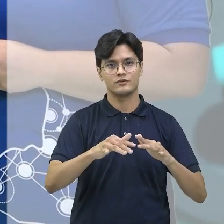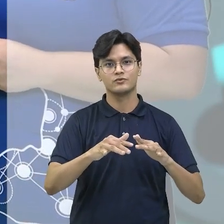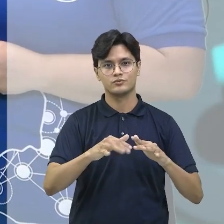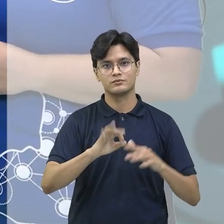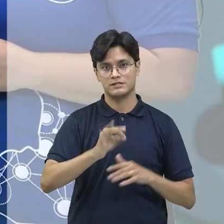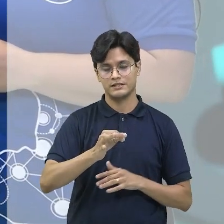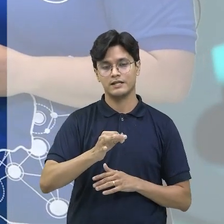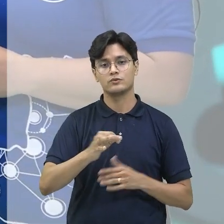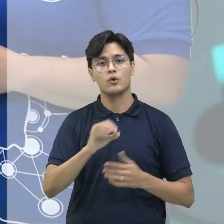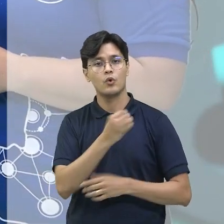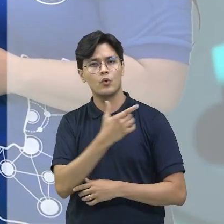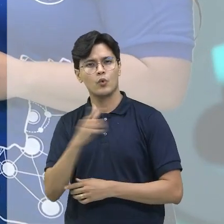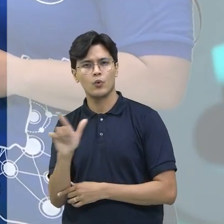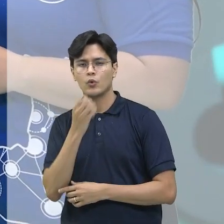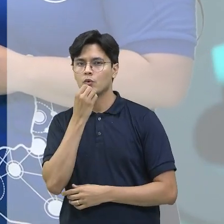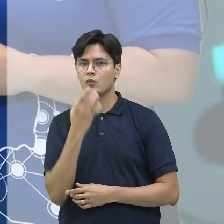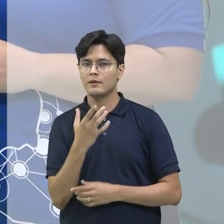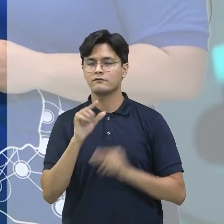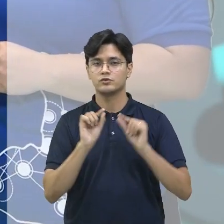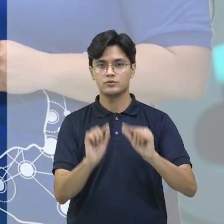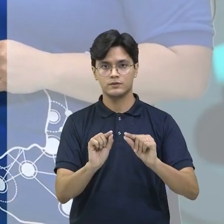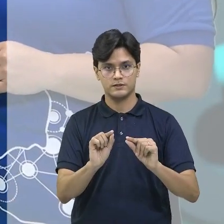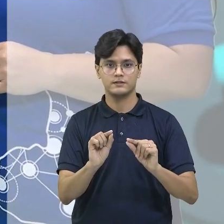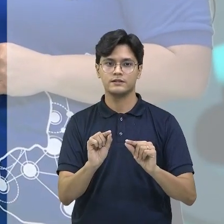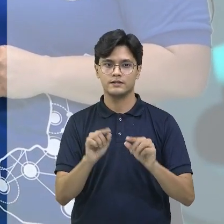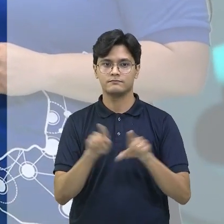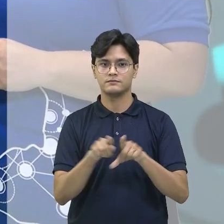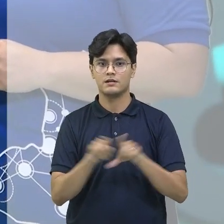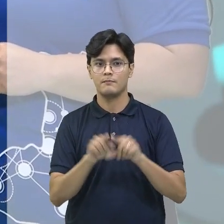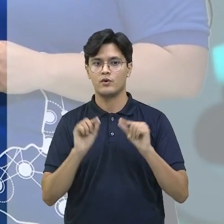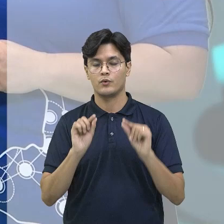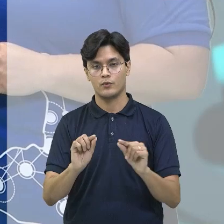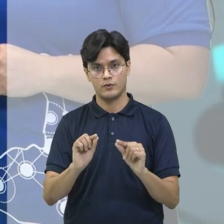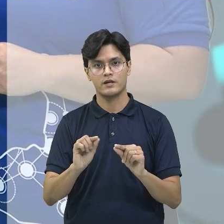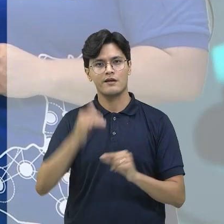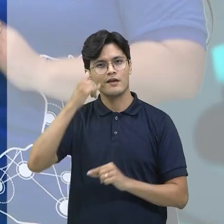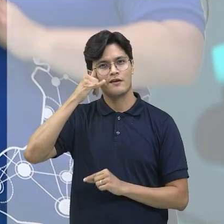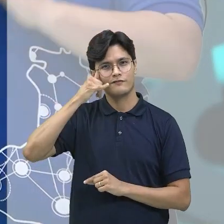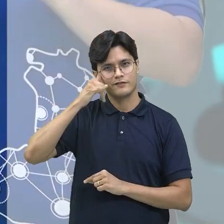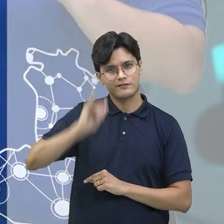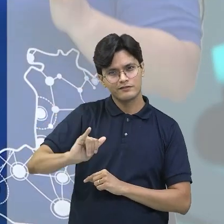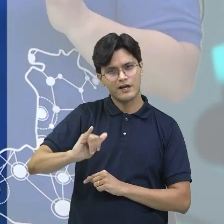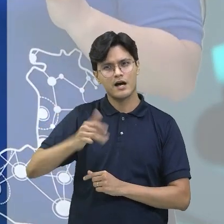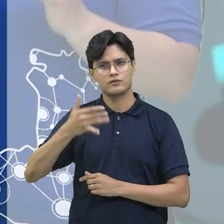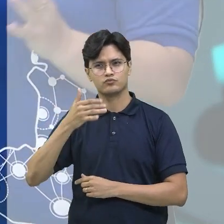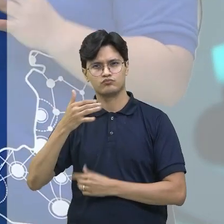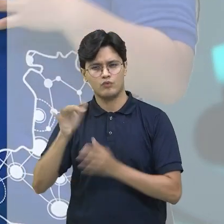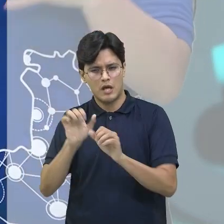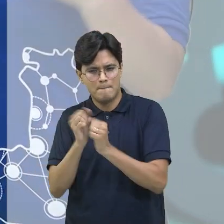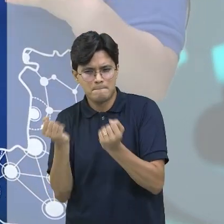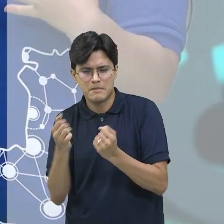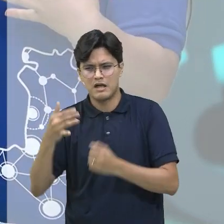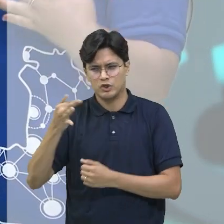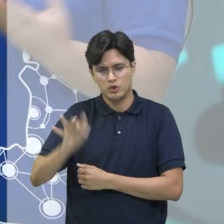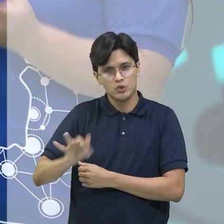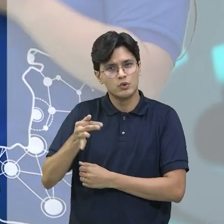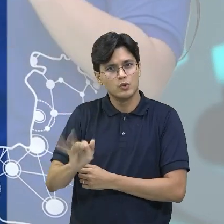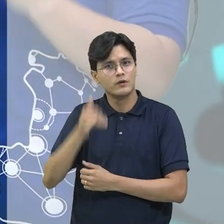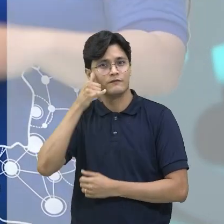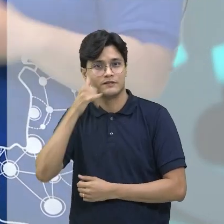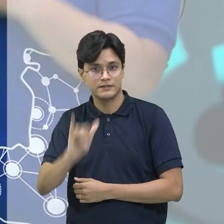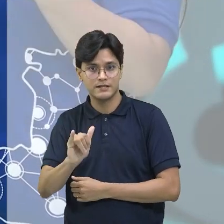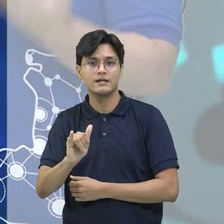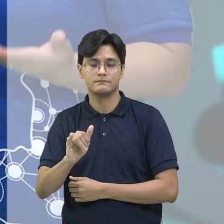Outro benefício é a prevenção de lesões, muito importante, né? Se o nosso corpo está preparado